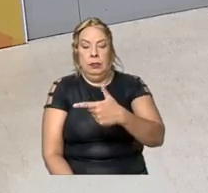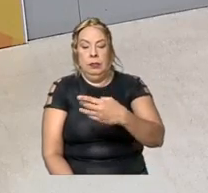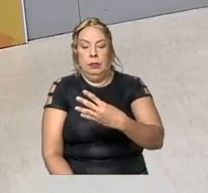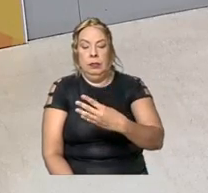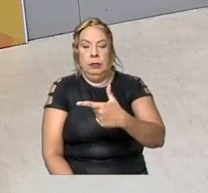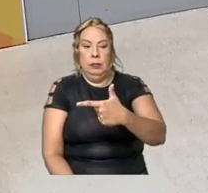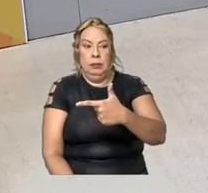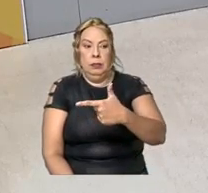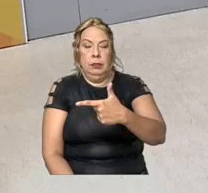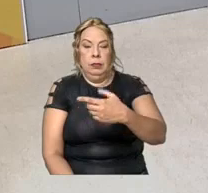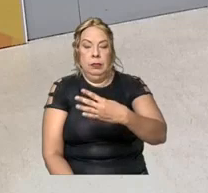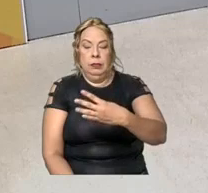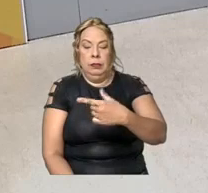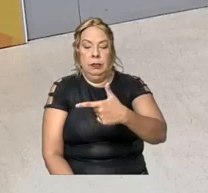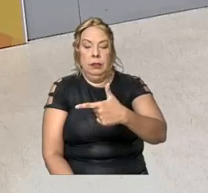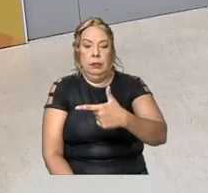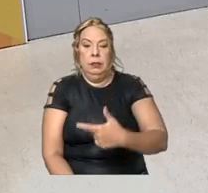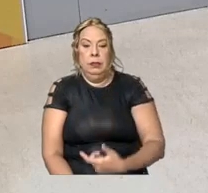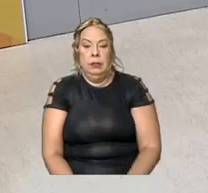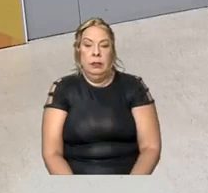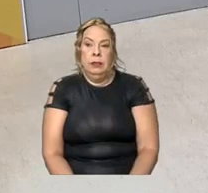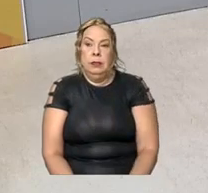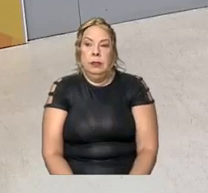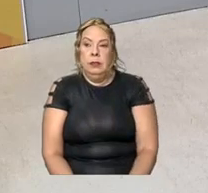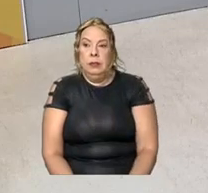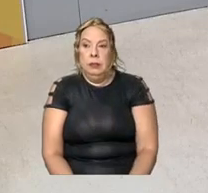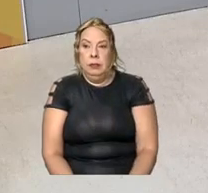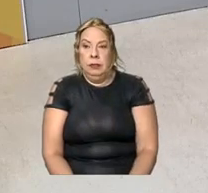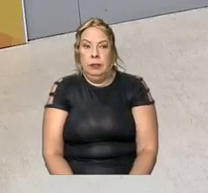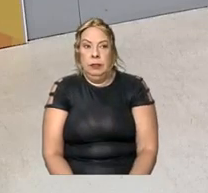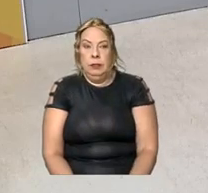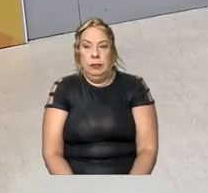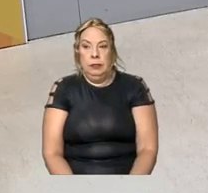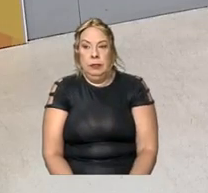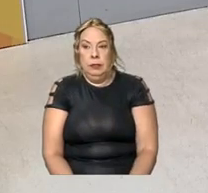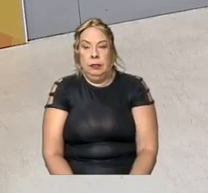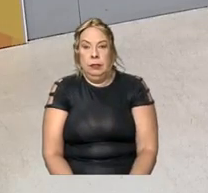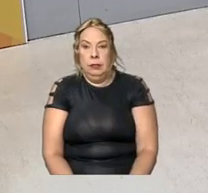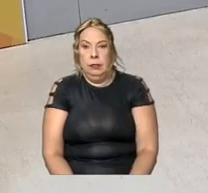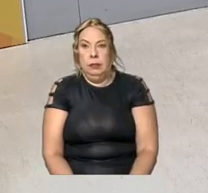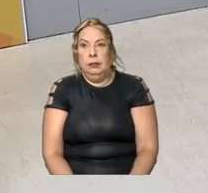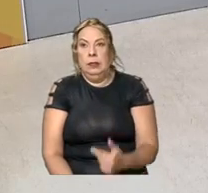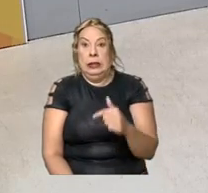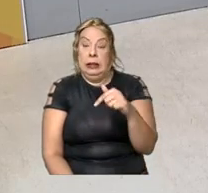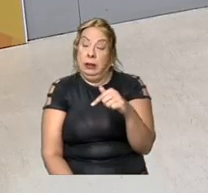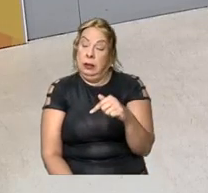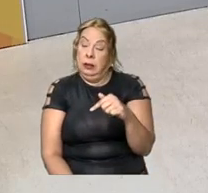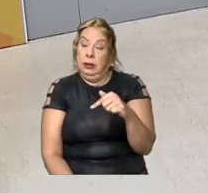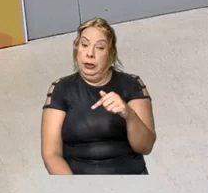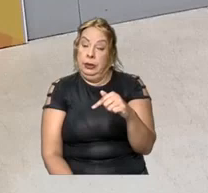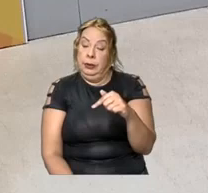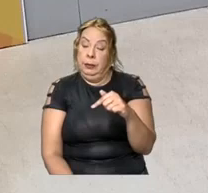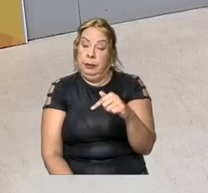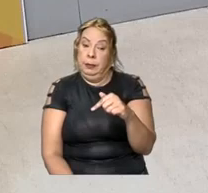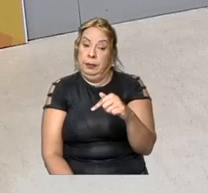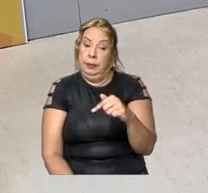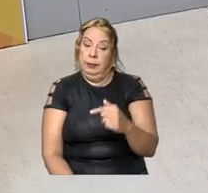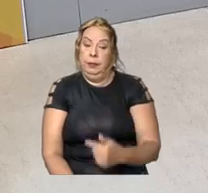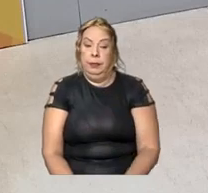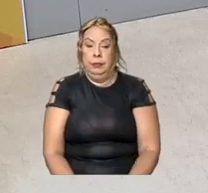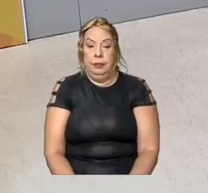42. 42, 42. Vou chamando, você vai marcando. Número 7 agora, número